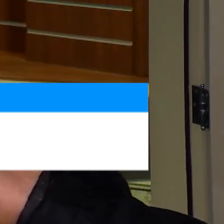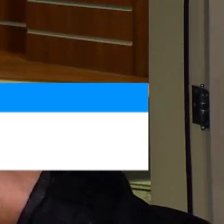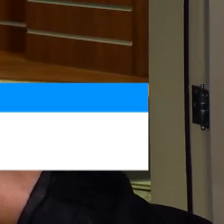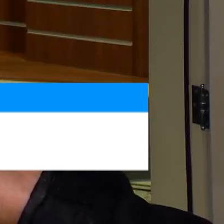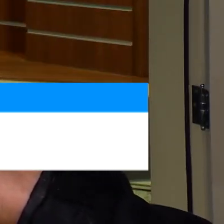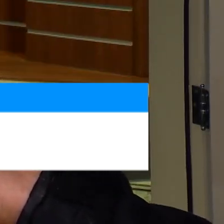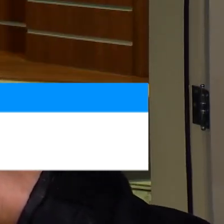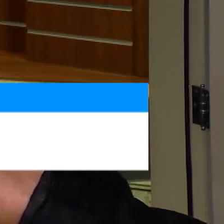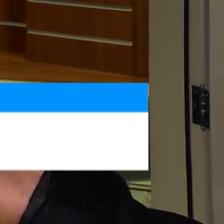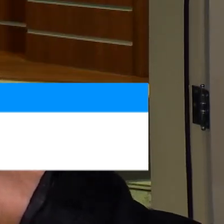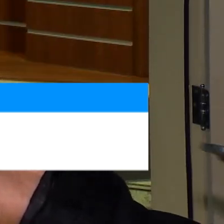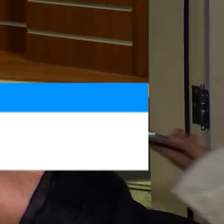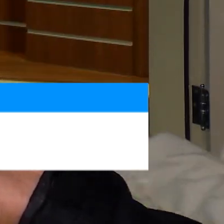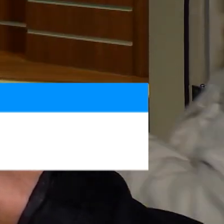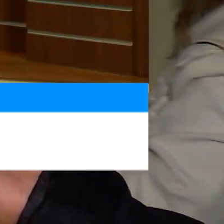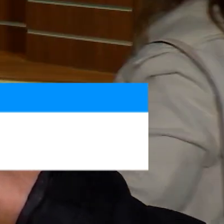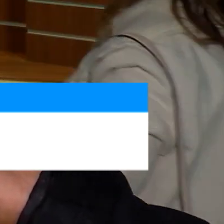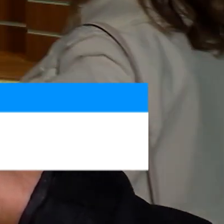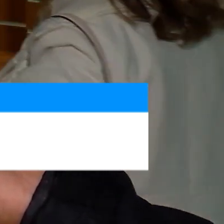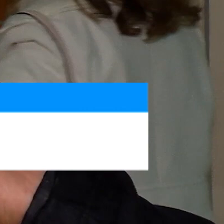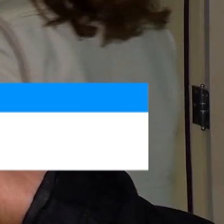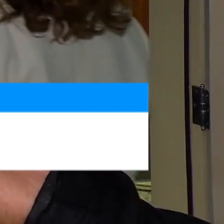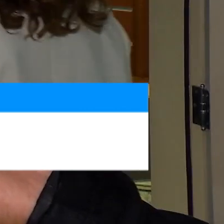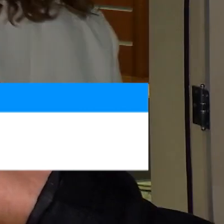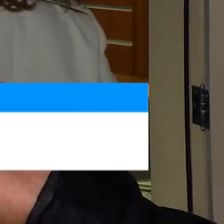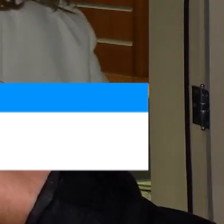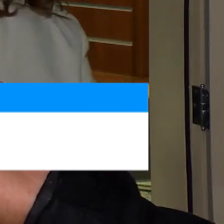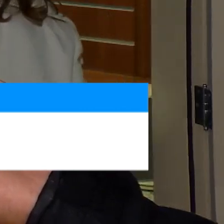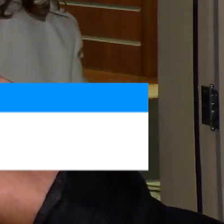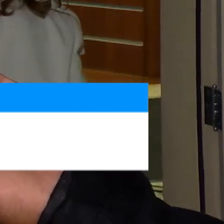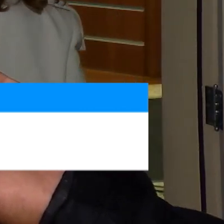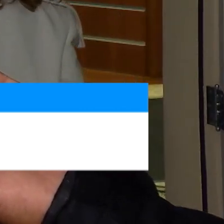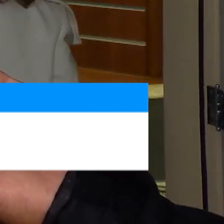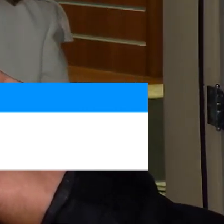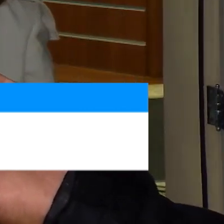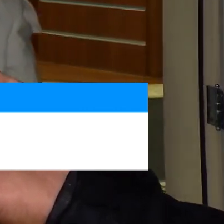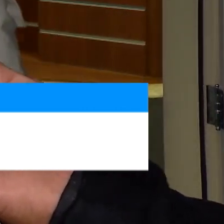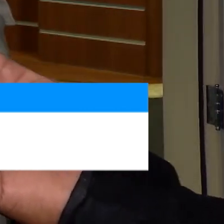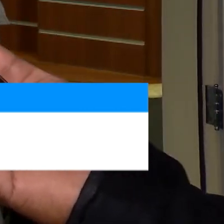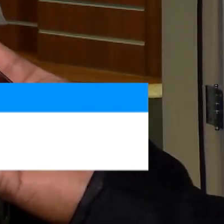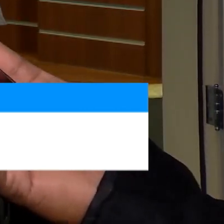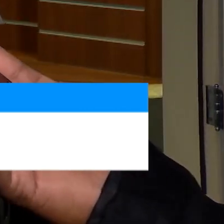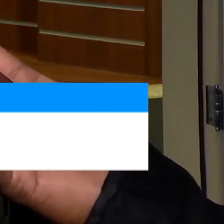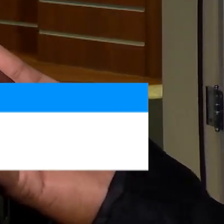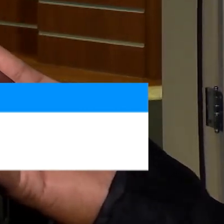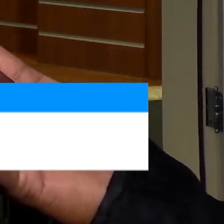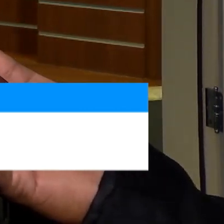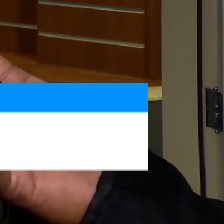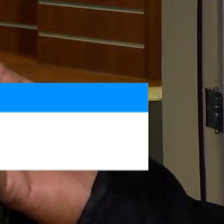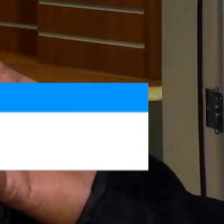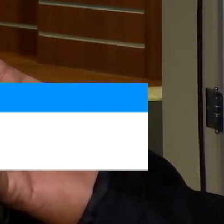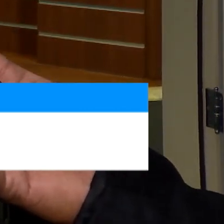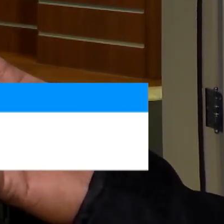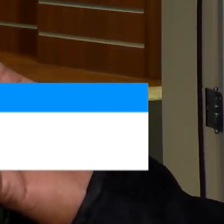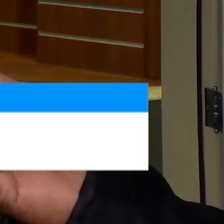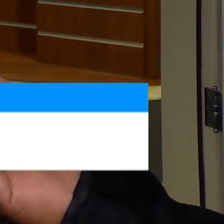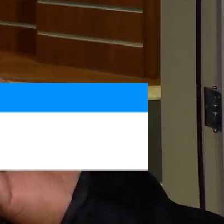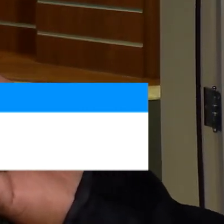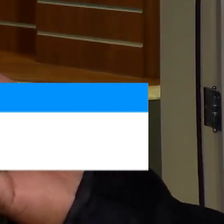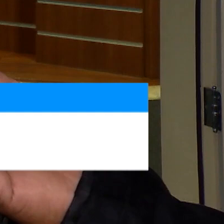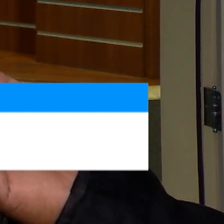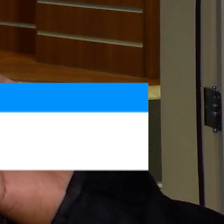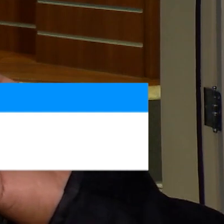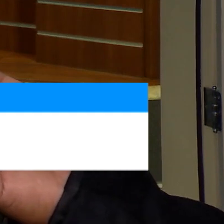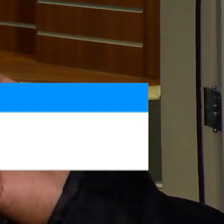a apresentação dos projetos que foram importantes nas escolas do Legislativo em todo o Brasil. Hoje nós temos aqui